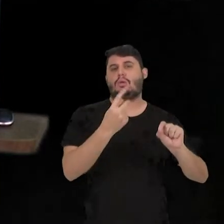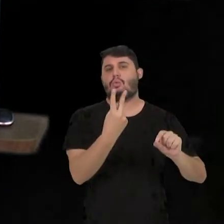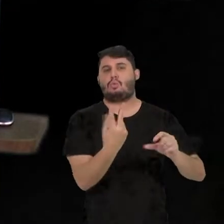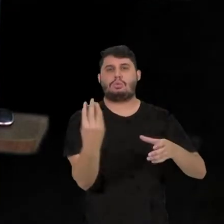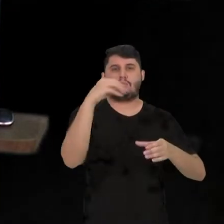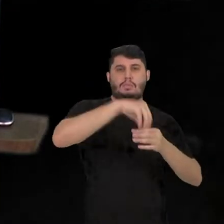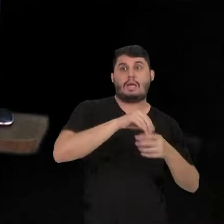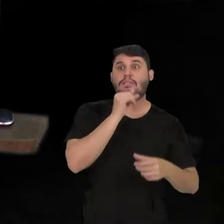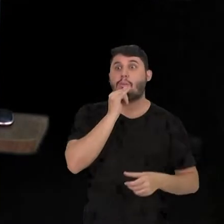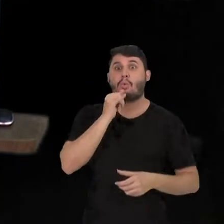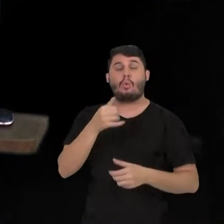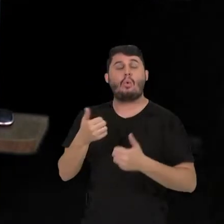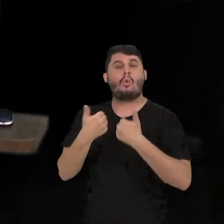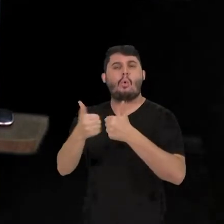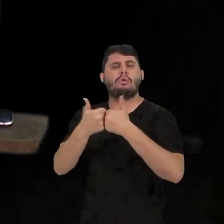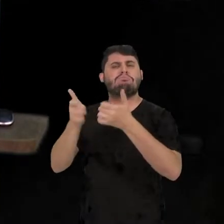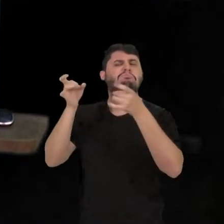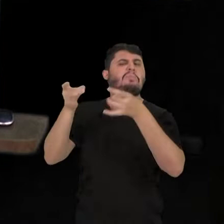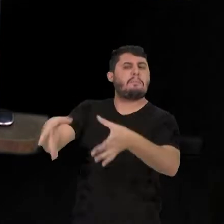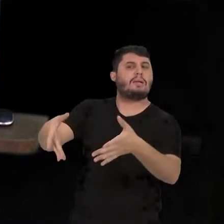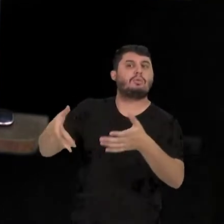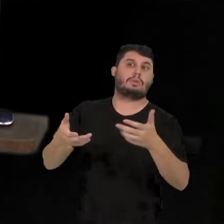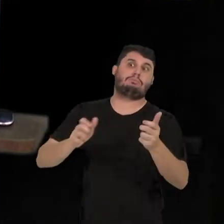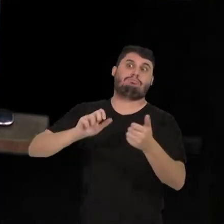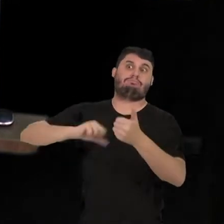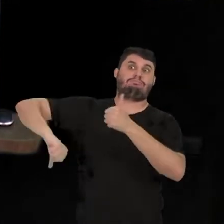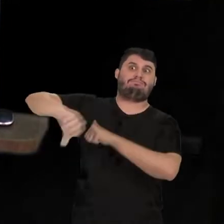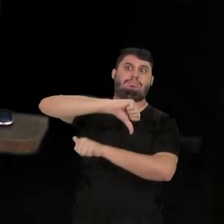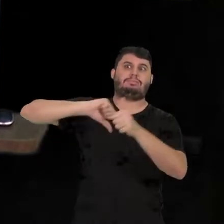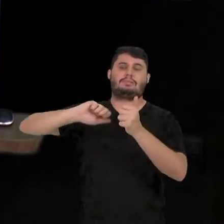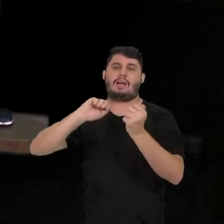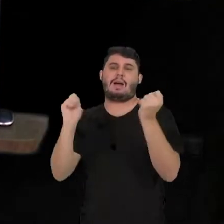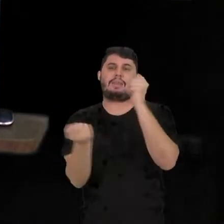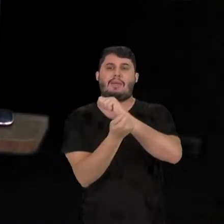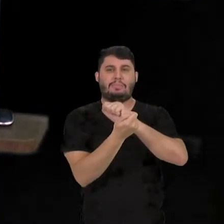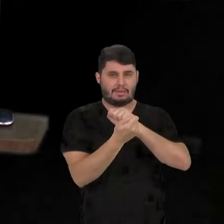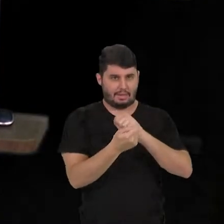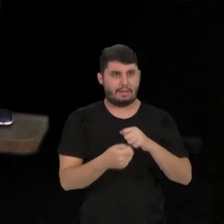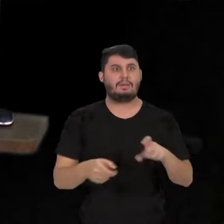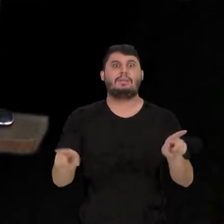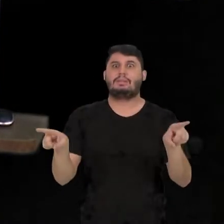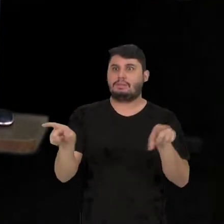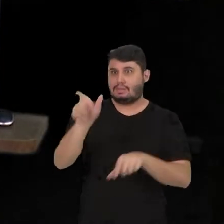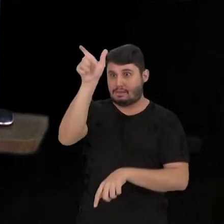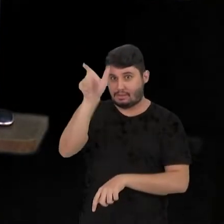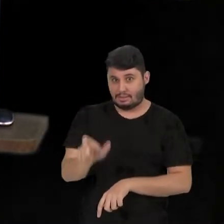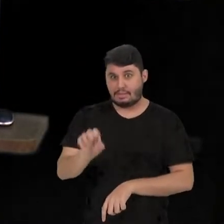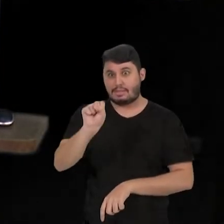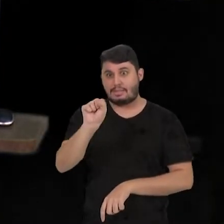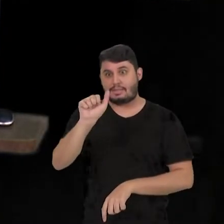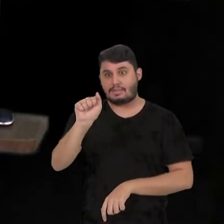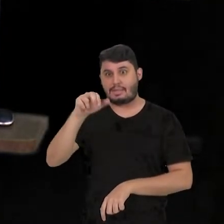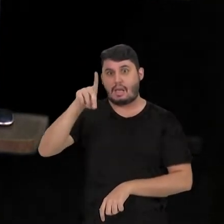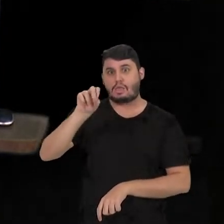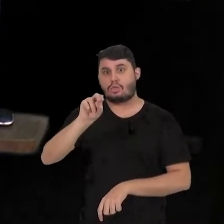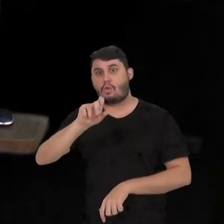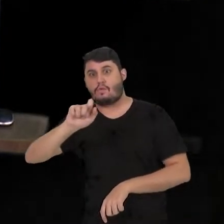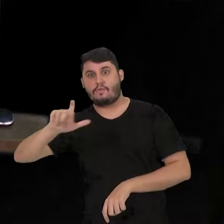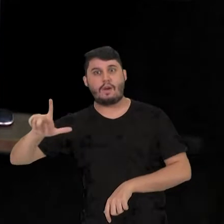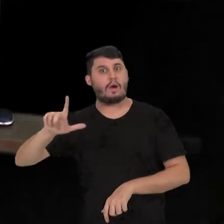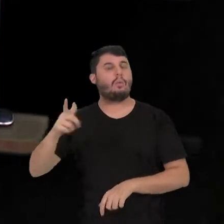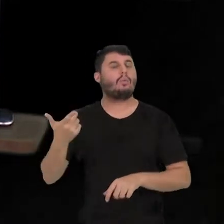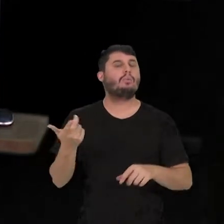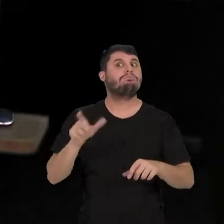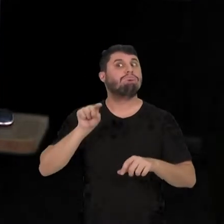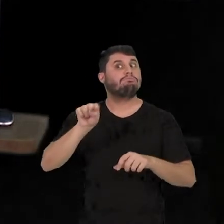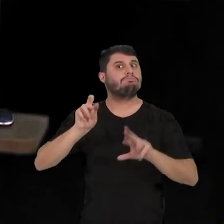estavam abandonados na cidade e transformou em estações de alguma coisa. E ela, Sandoval de novo aqui aparecendo, tá? Espera que